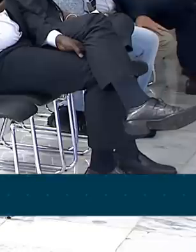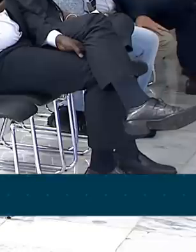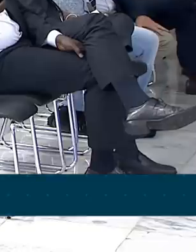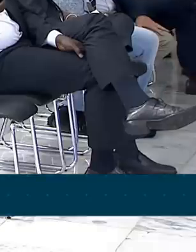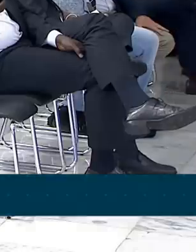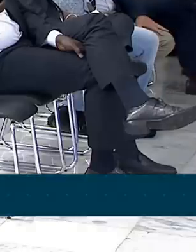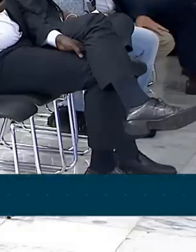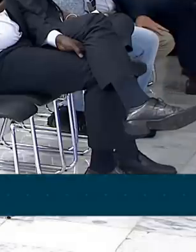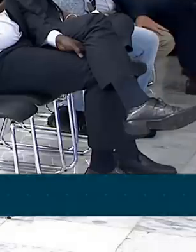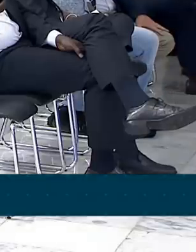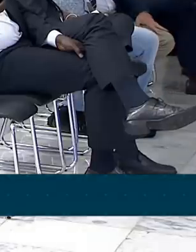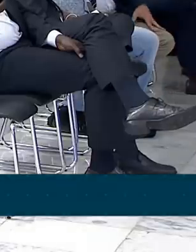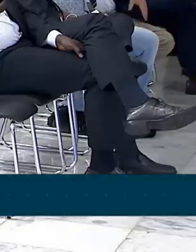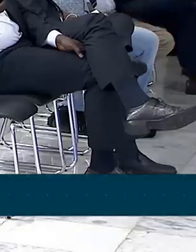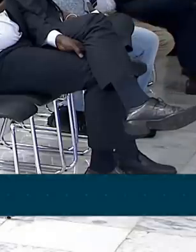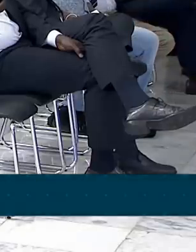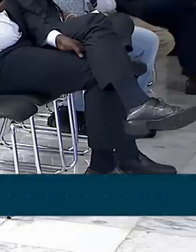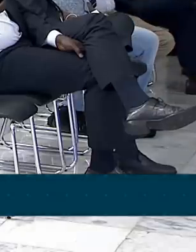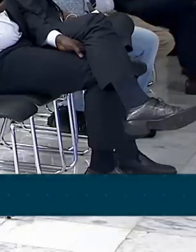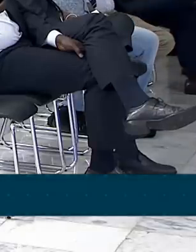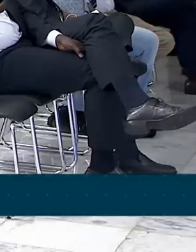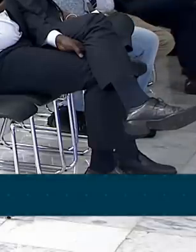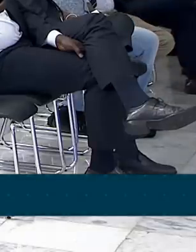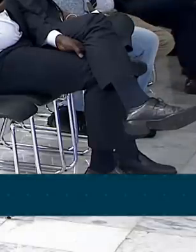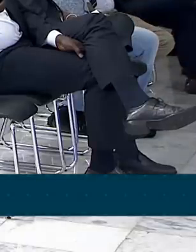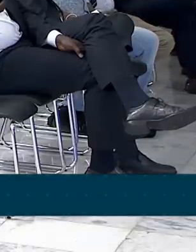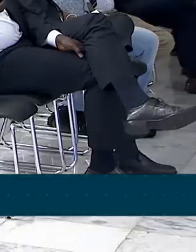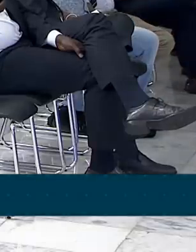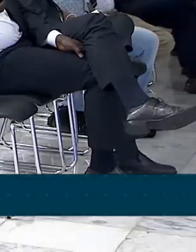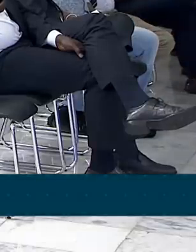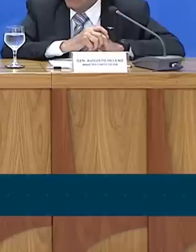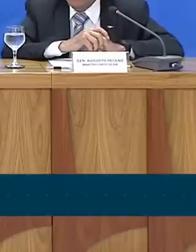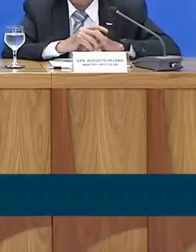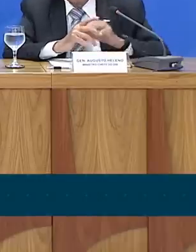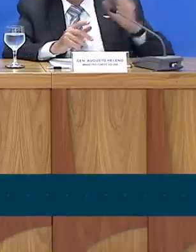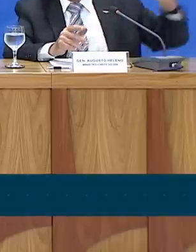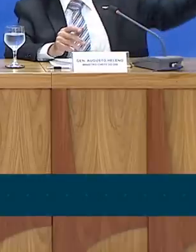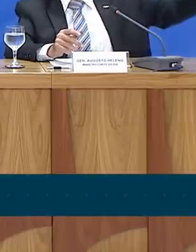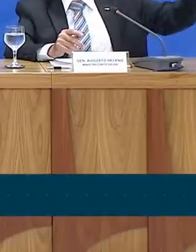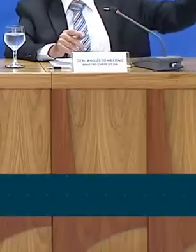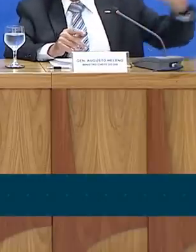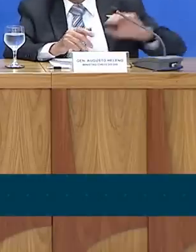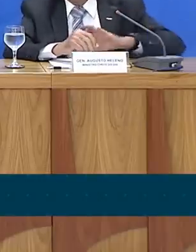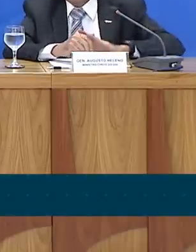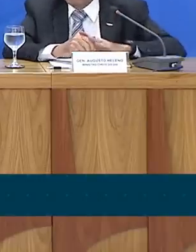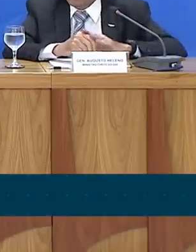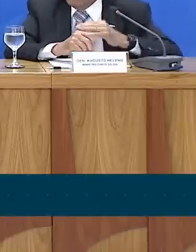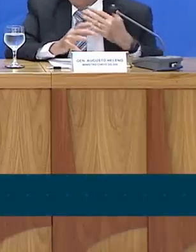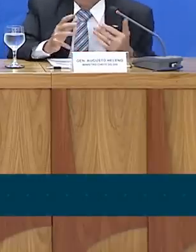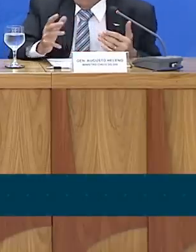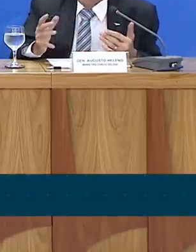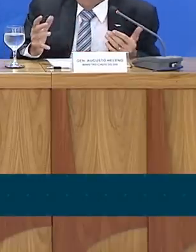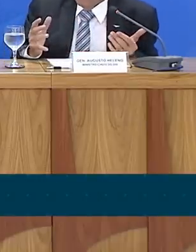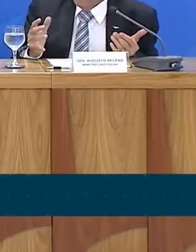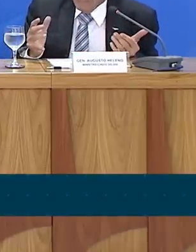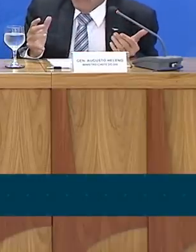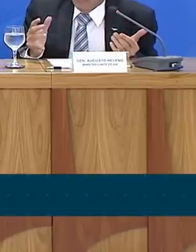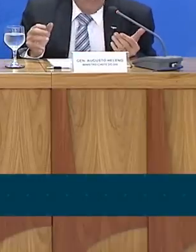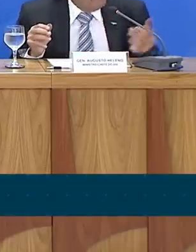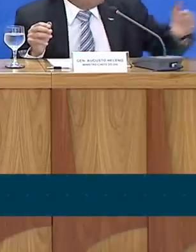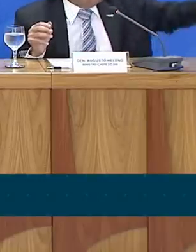manutenção na verdade eu tinha oito helicópteros disponíveis coloquei todos à disposição do ibama para facilitar esse movimento da amazônia não é